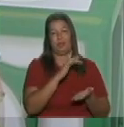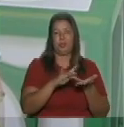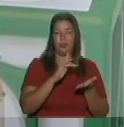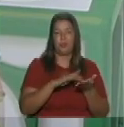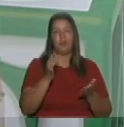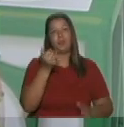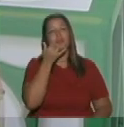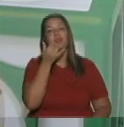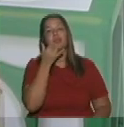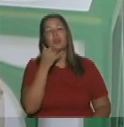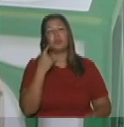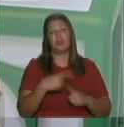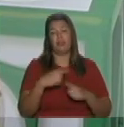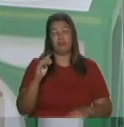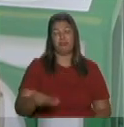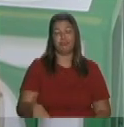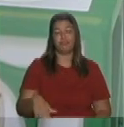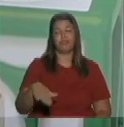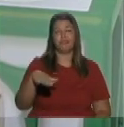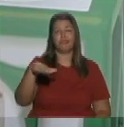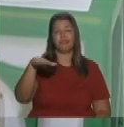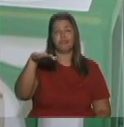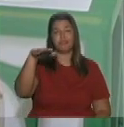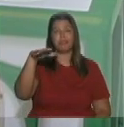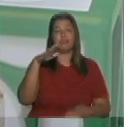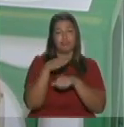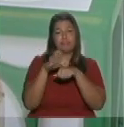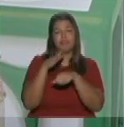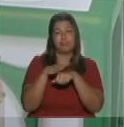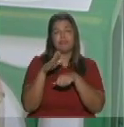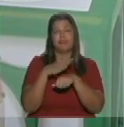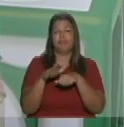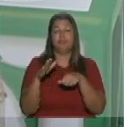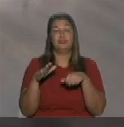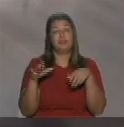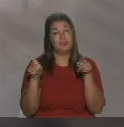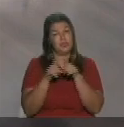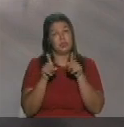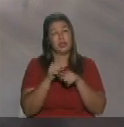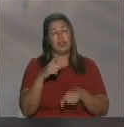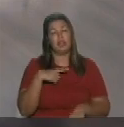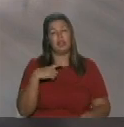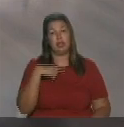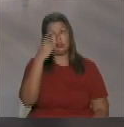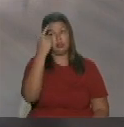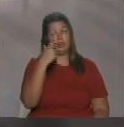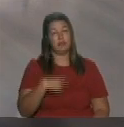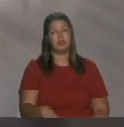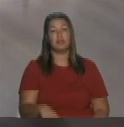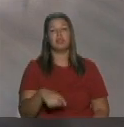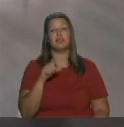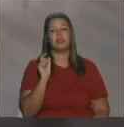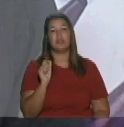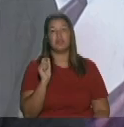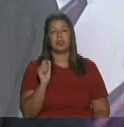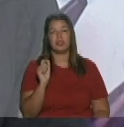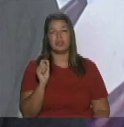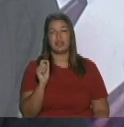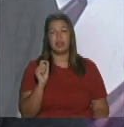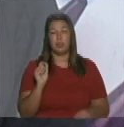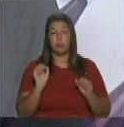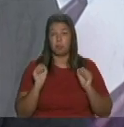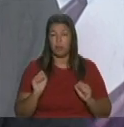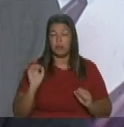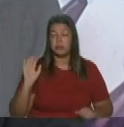esse equipamento, porque elas ainda estão em formação e aí tem uma série de Tem questões. uma questão física, parece, também, né? Sim, que você pode física.